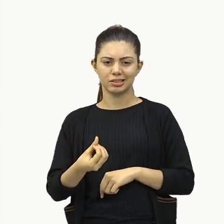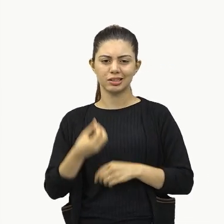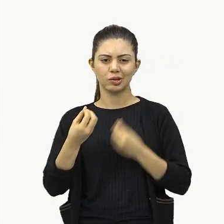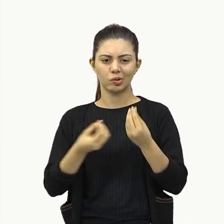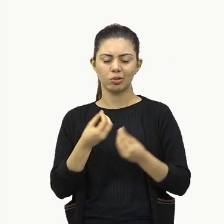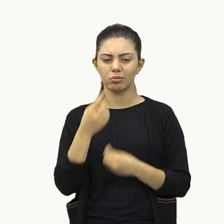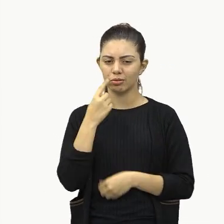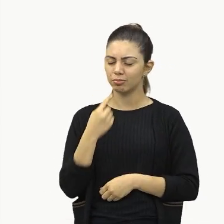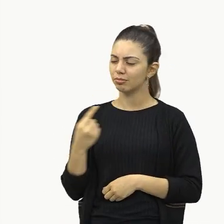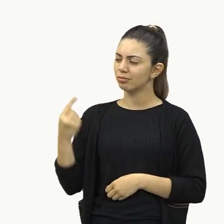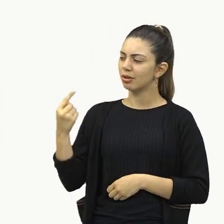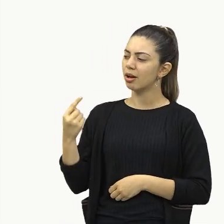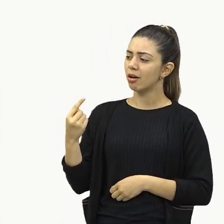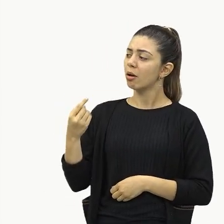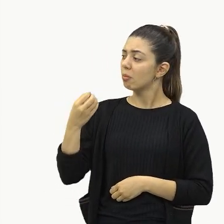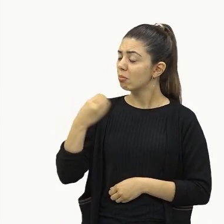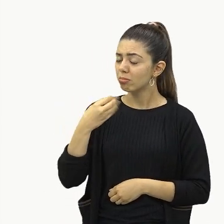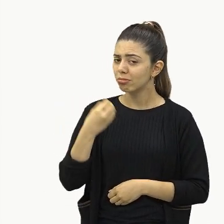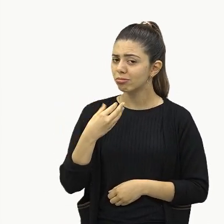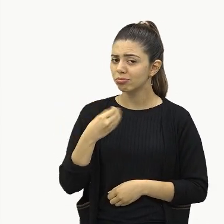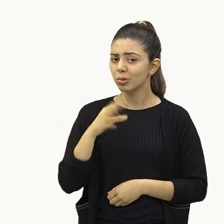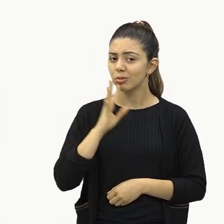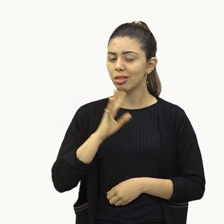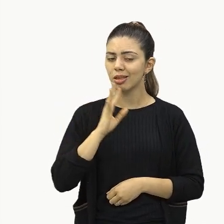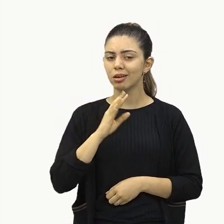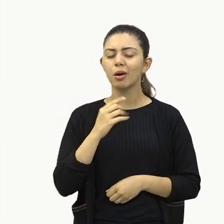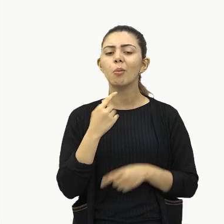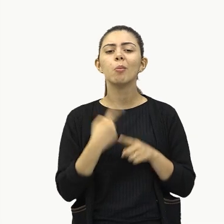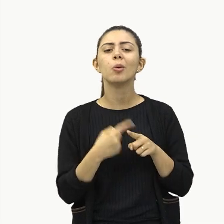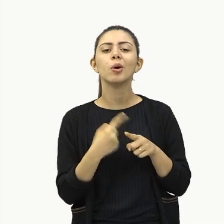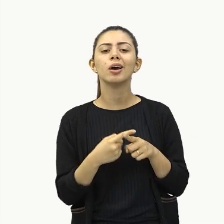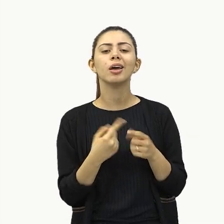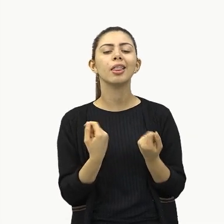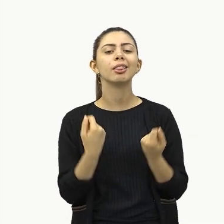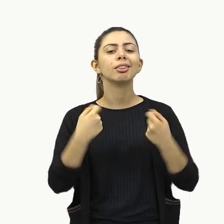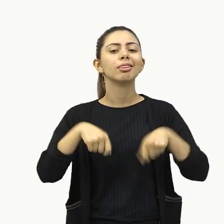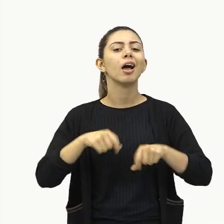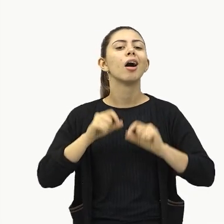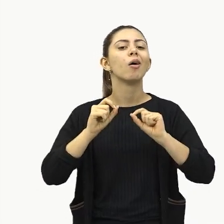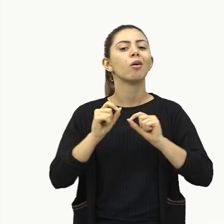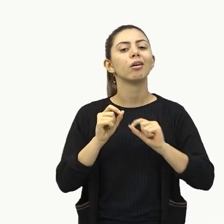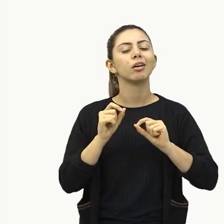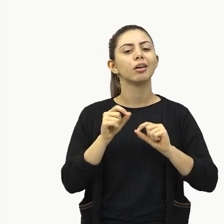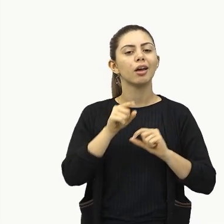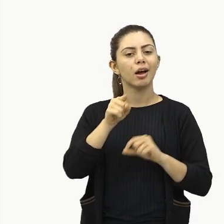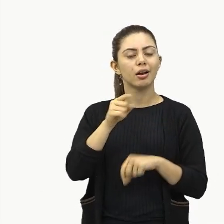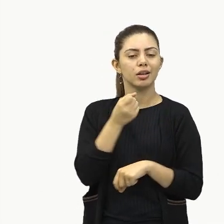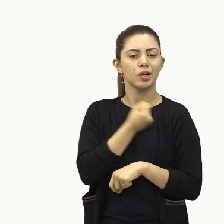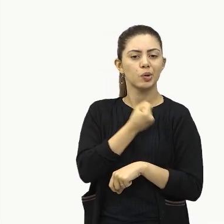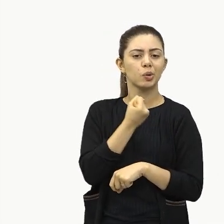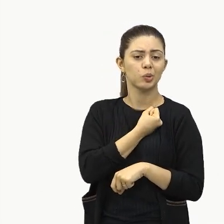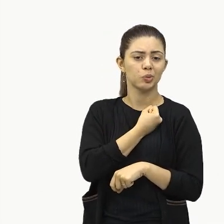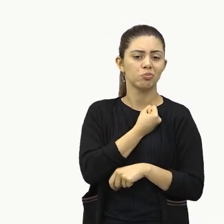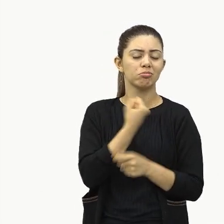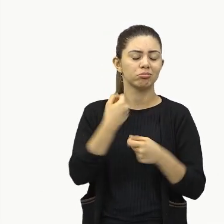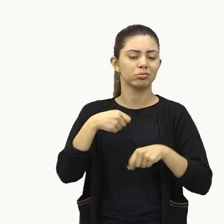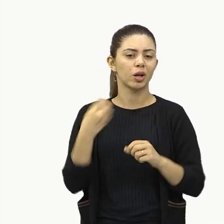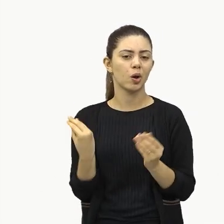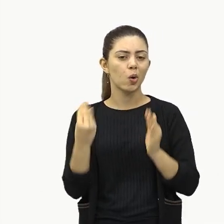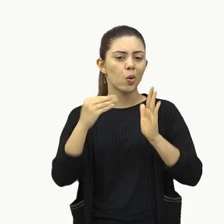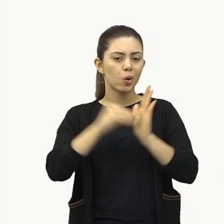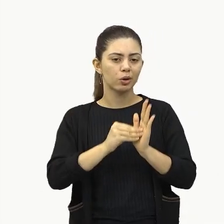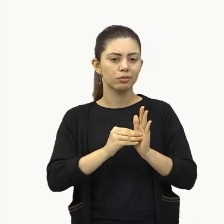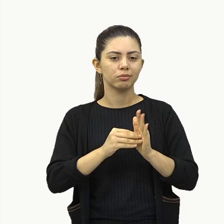esse caso é bom, certo? Porque eu posso transformar desse jeito, e como você já viu